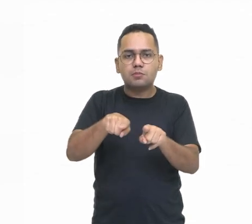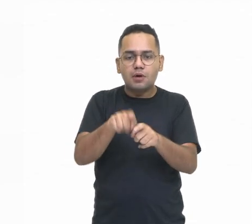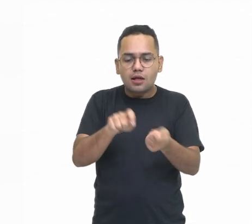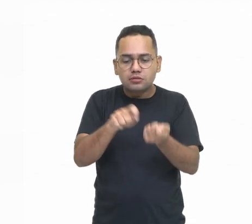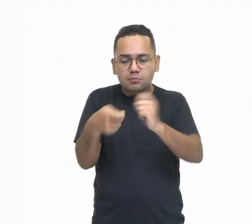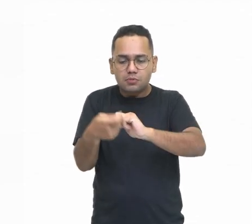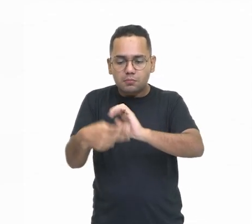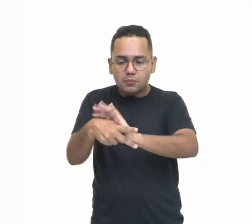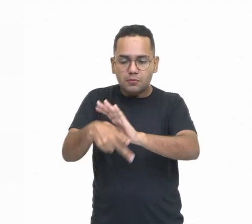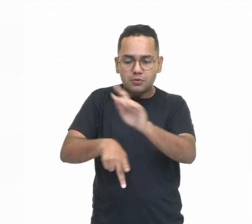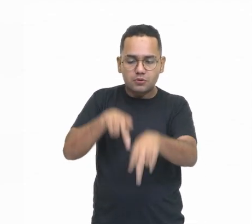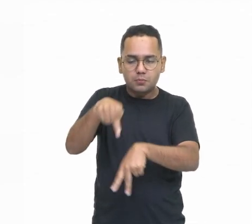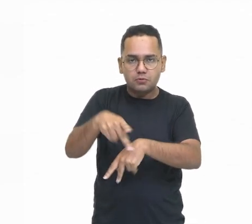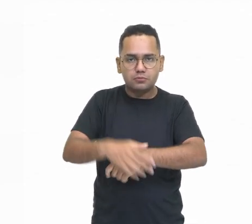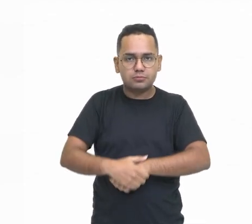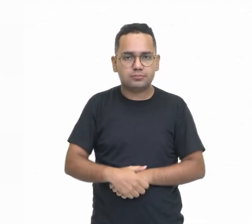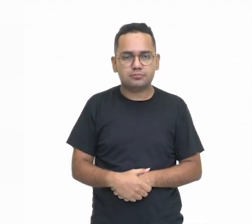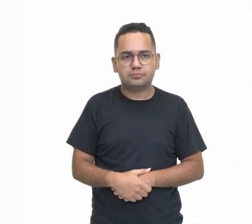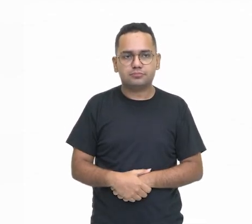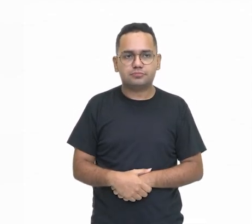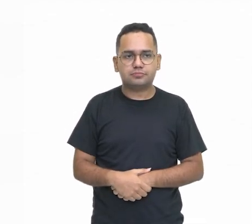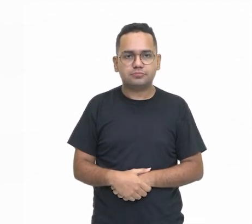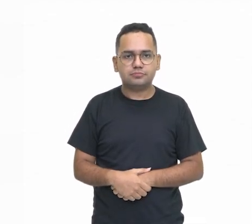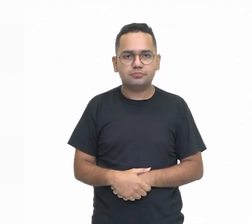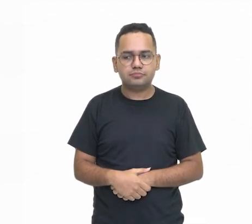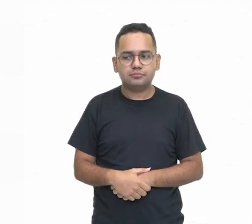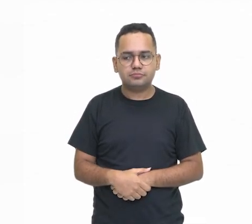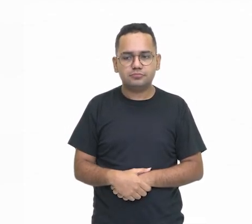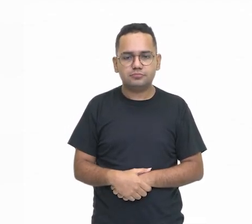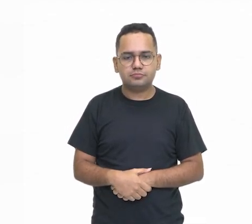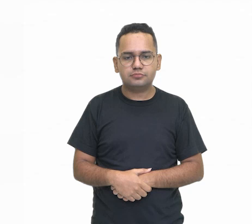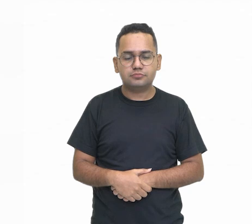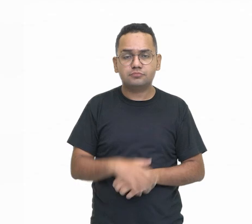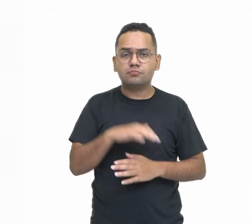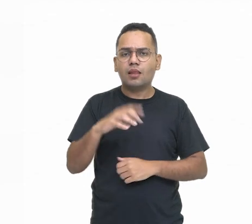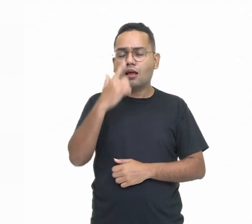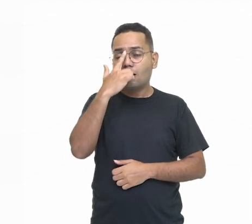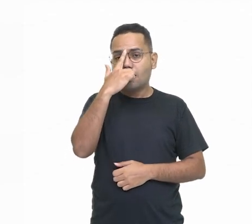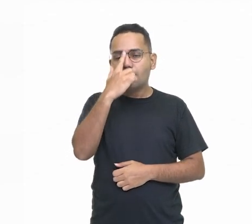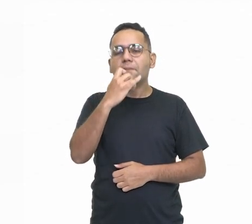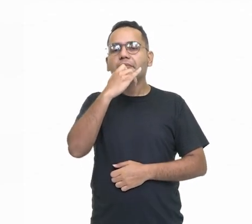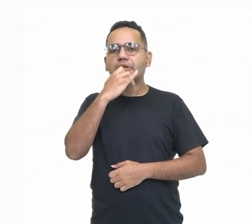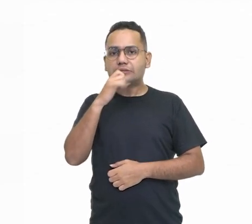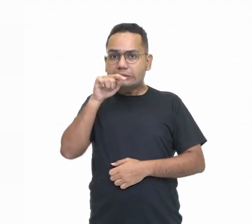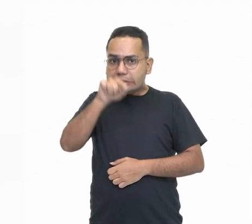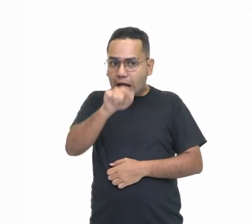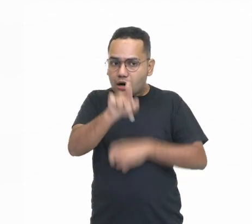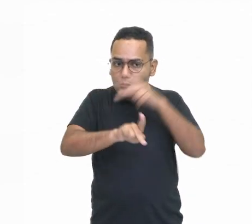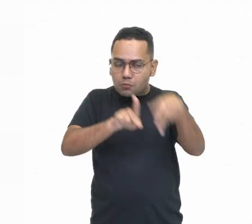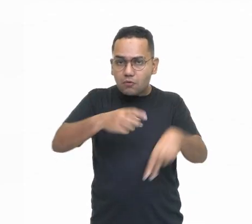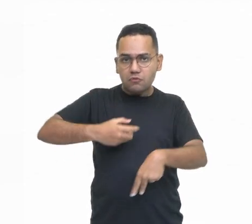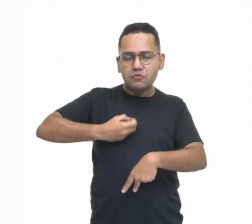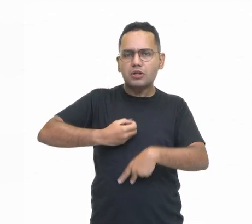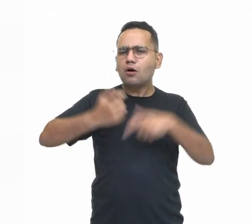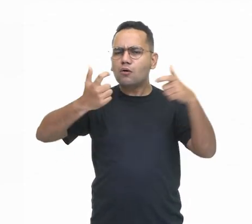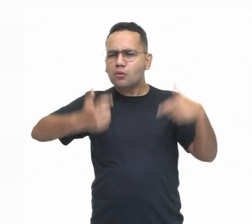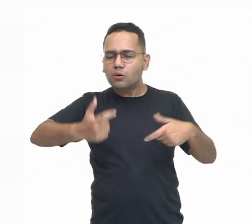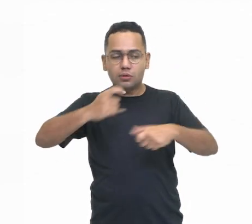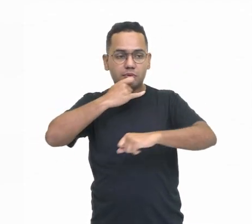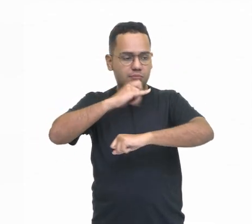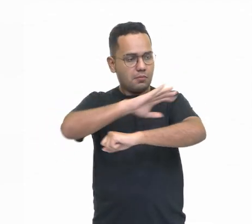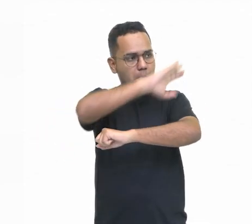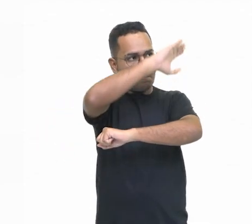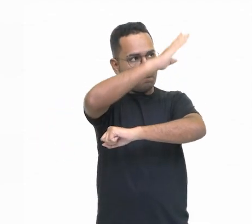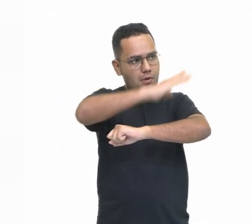desse povo. Afinal de contas, eles viviam em terrenos montanhosos, tá? E o trabalho ele era